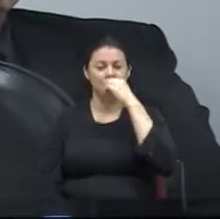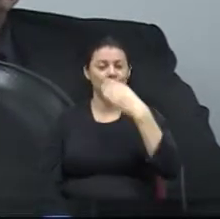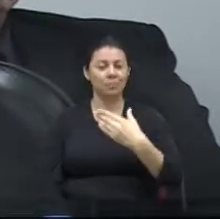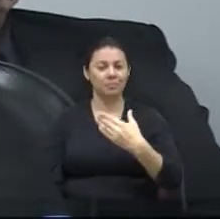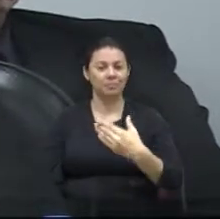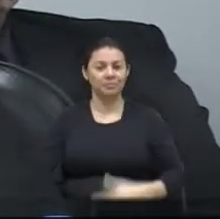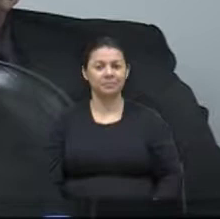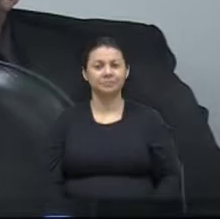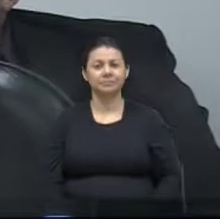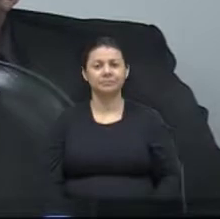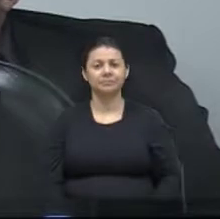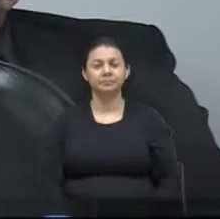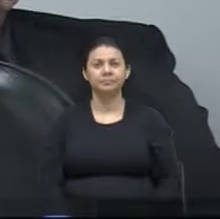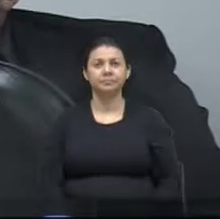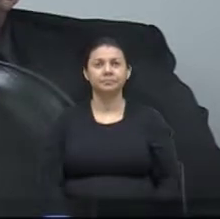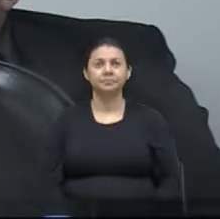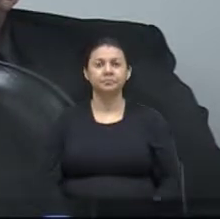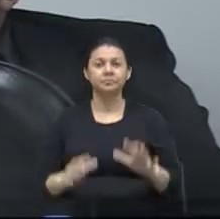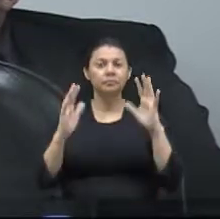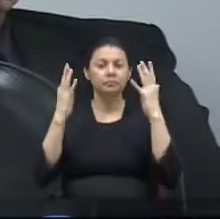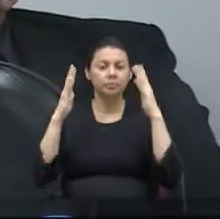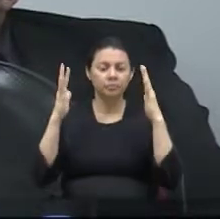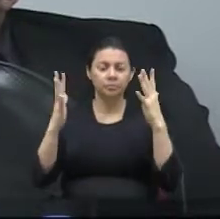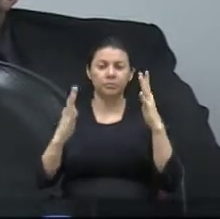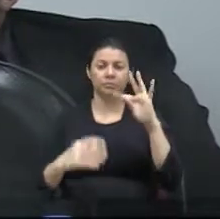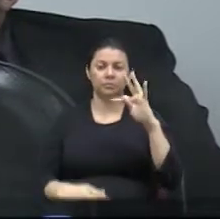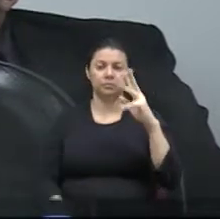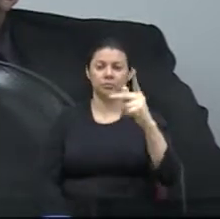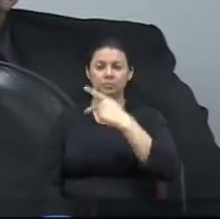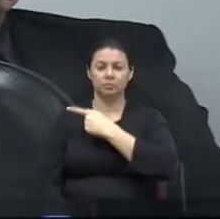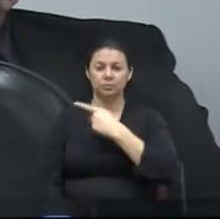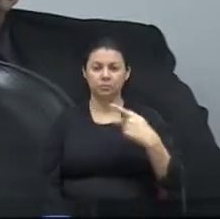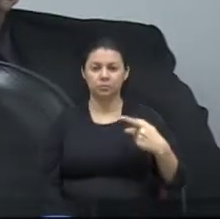de trabalho pastores presbíteros